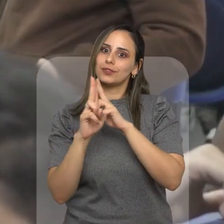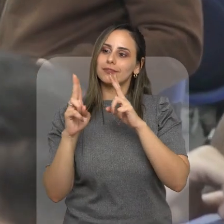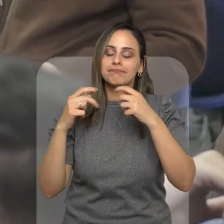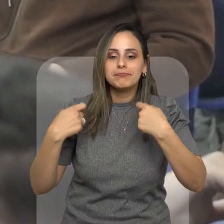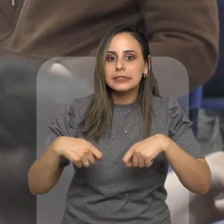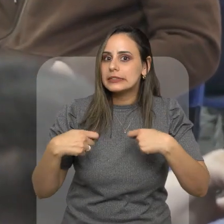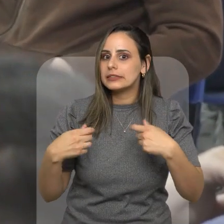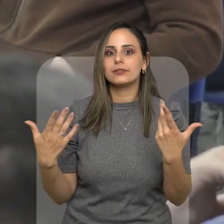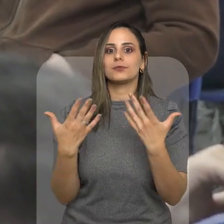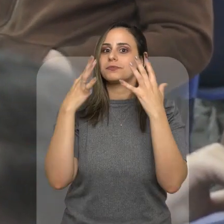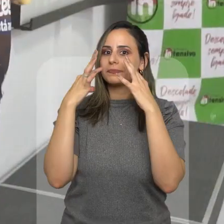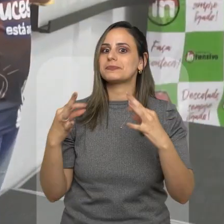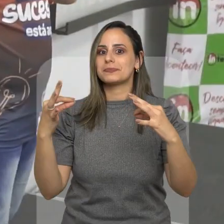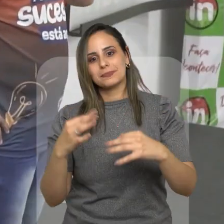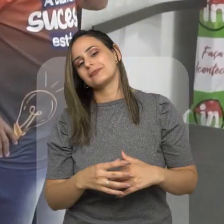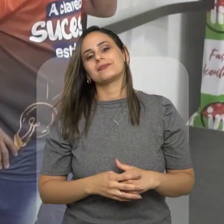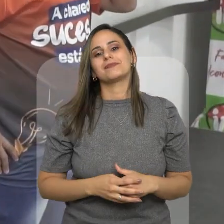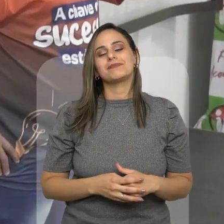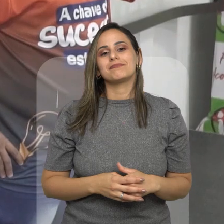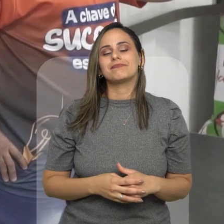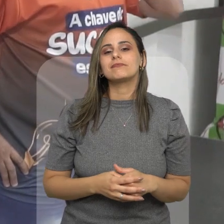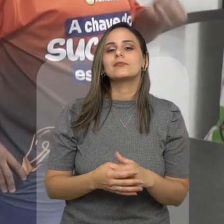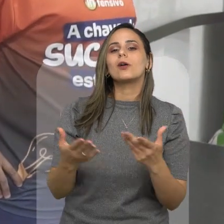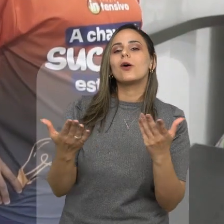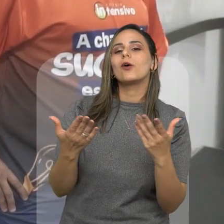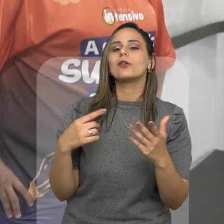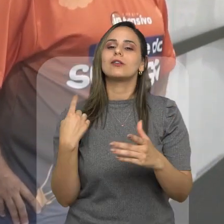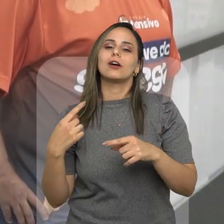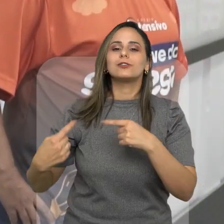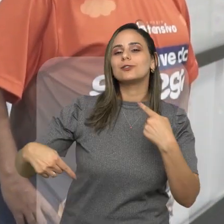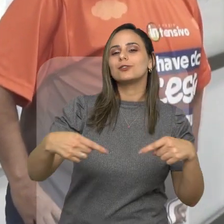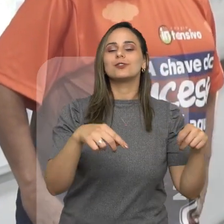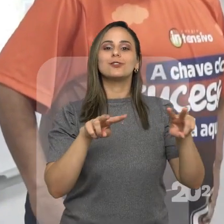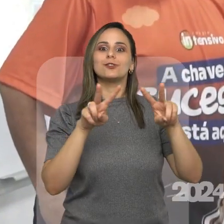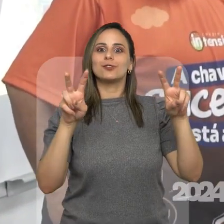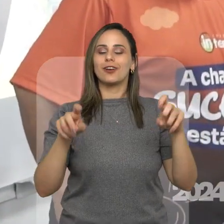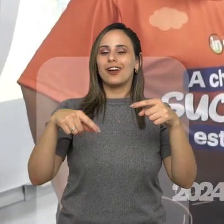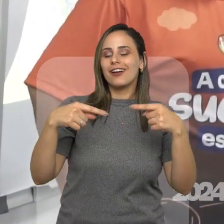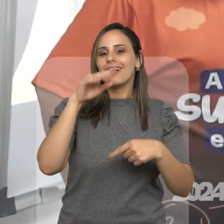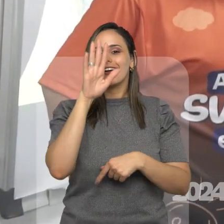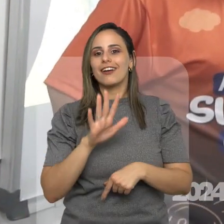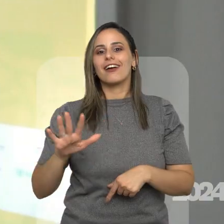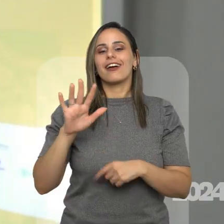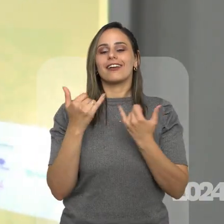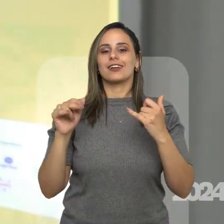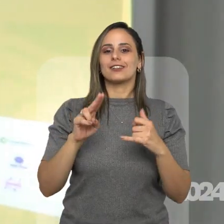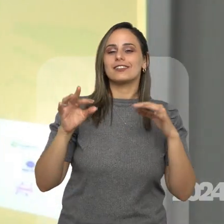no tempo que a gente tem vivenciado, né? E aqui hoje a gente está para discutir sobre a Olimpíada Nacional de Eficiência Energética, a